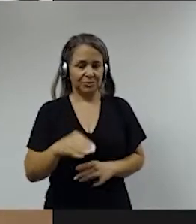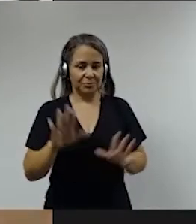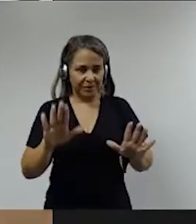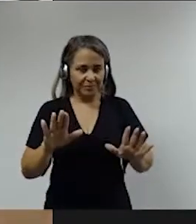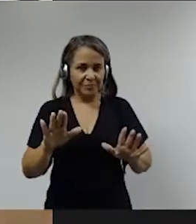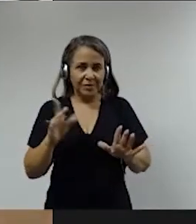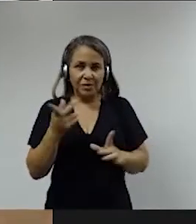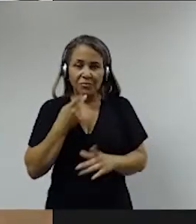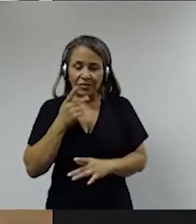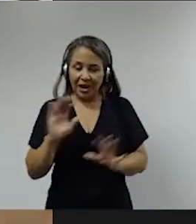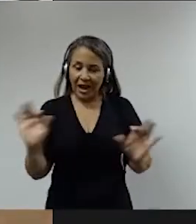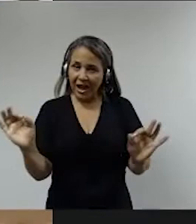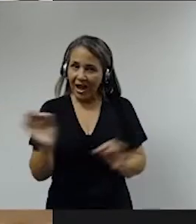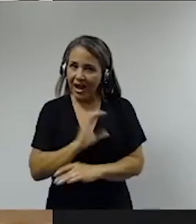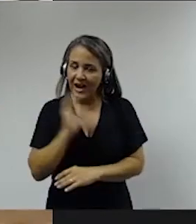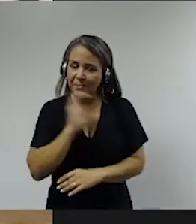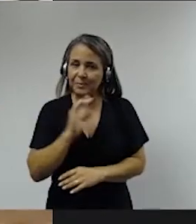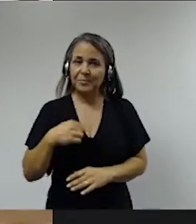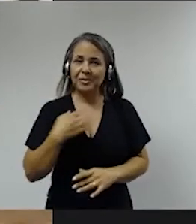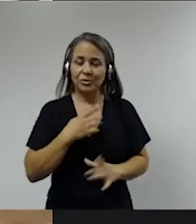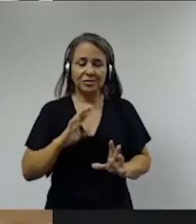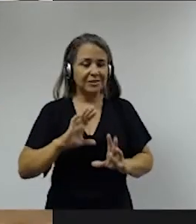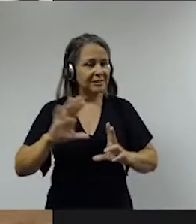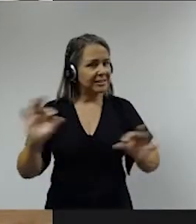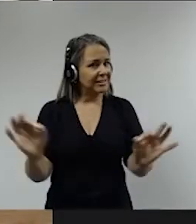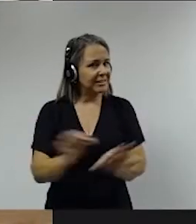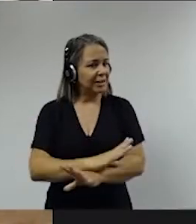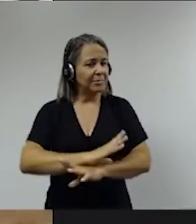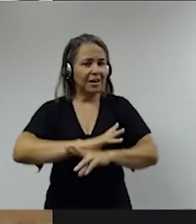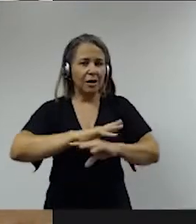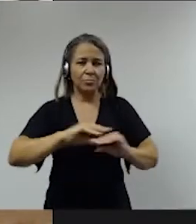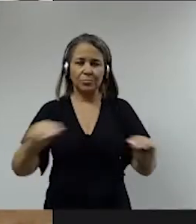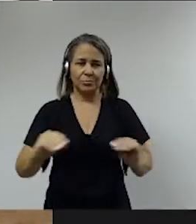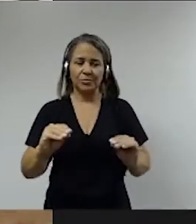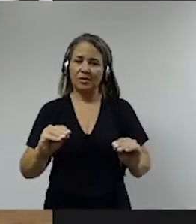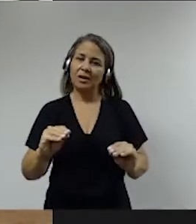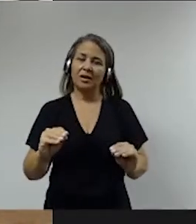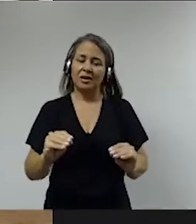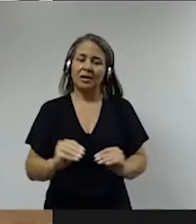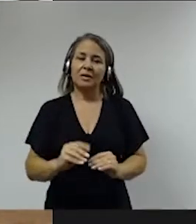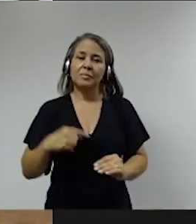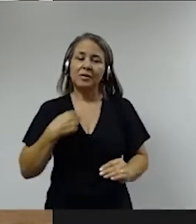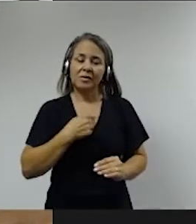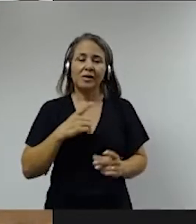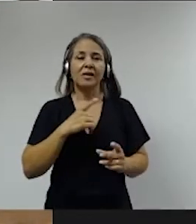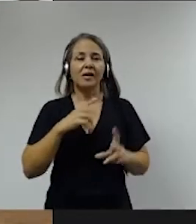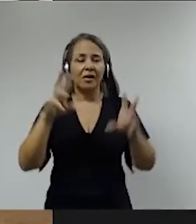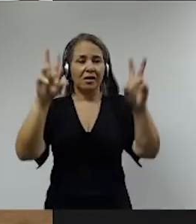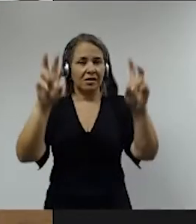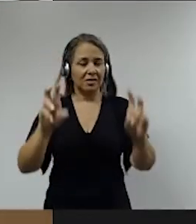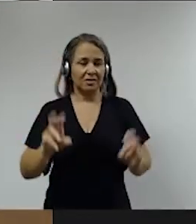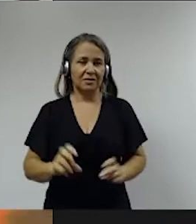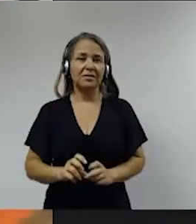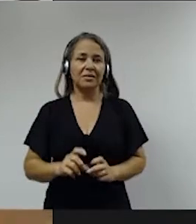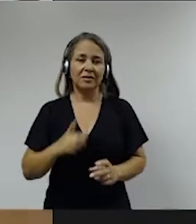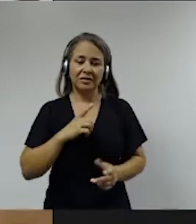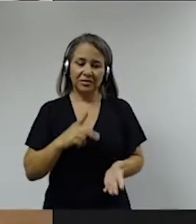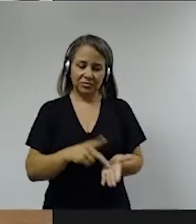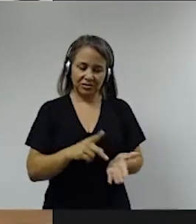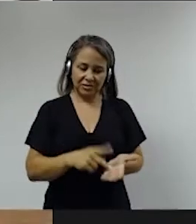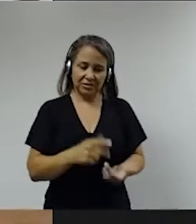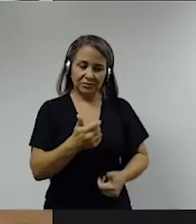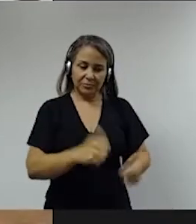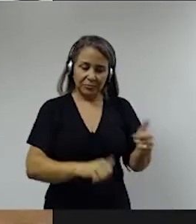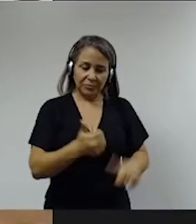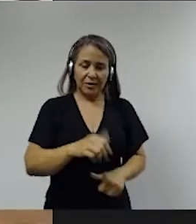muito rápida para poder, pelo menos, amarrar esse tema. Para que haja, então, uma discussão sobre teoria da feira em firme e isso seja realmente analisado